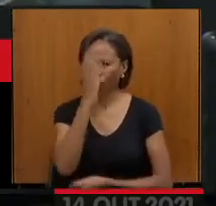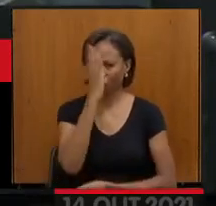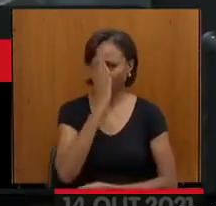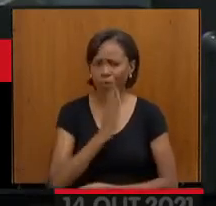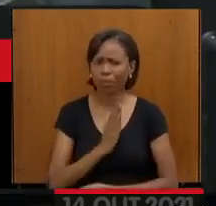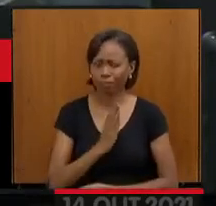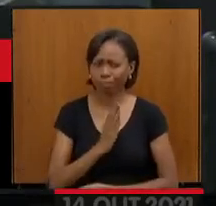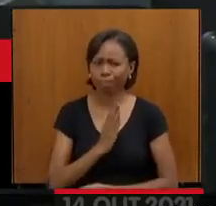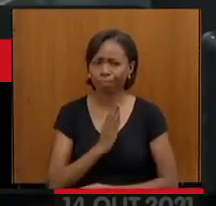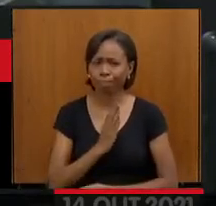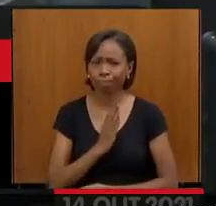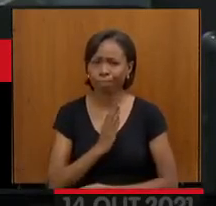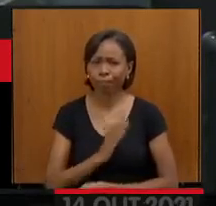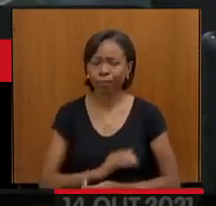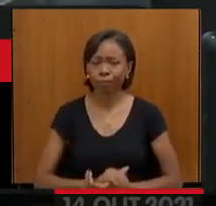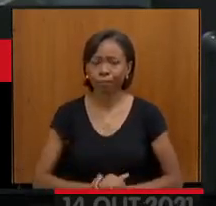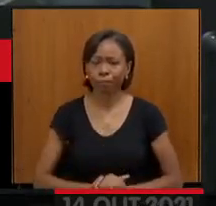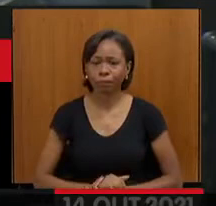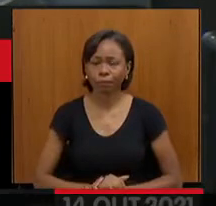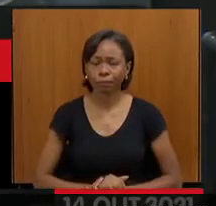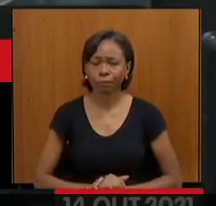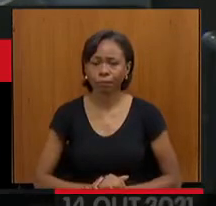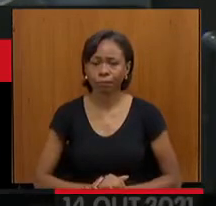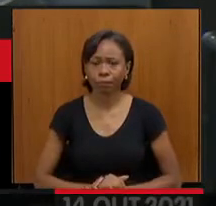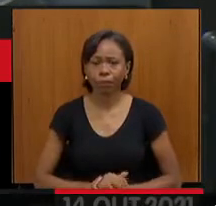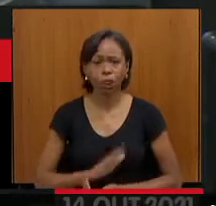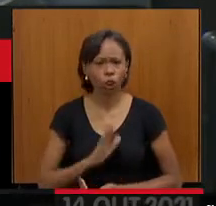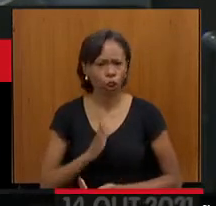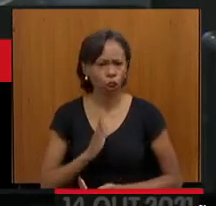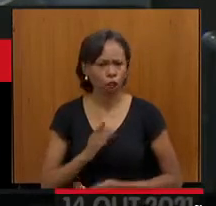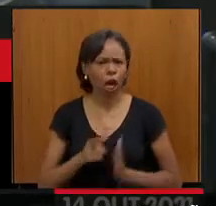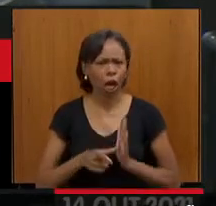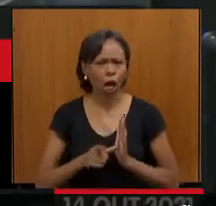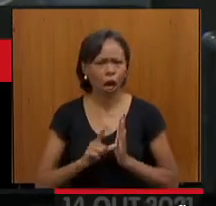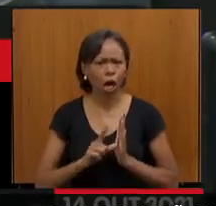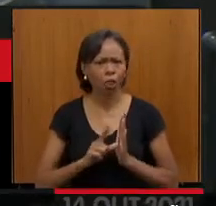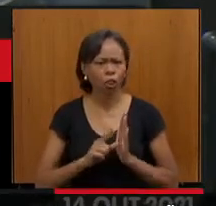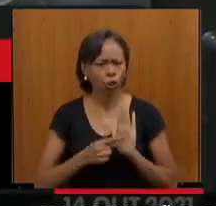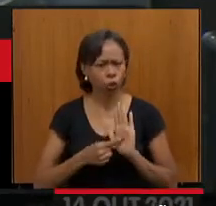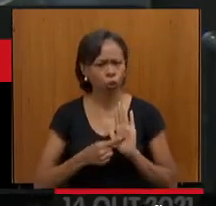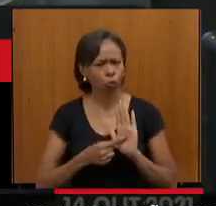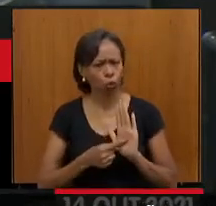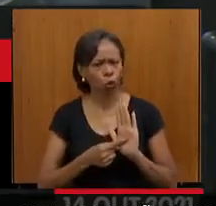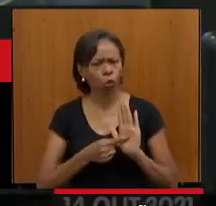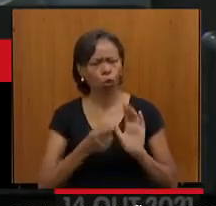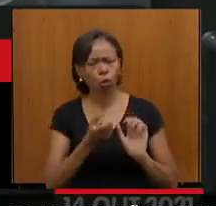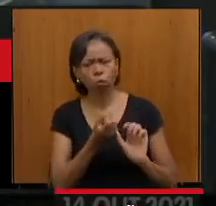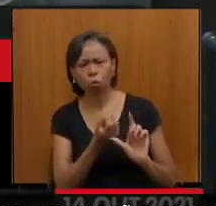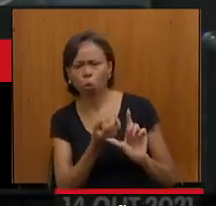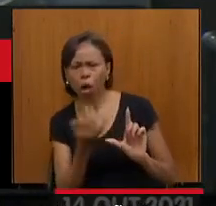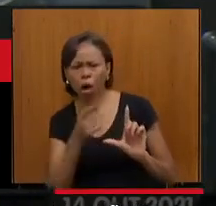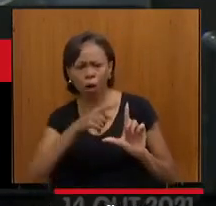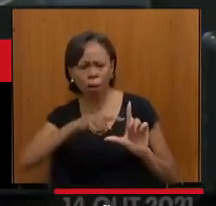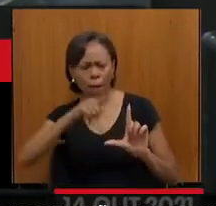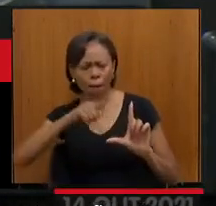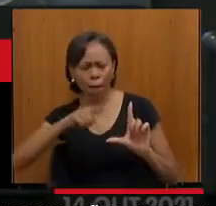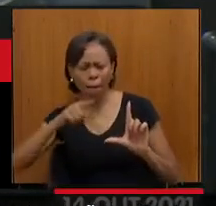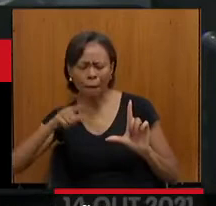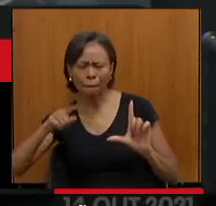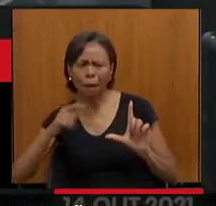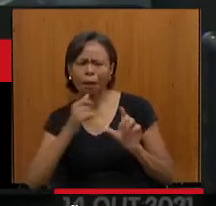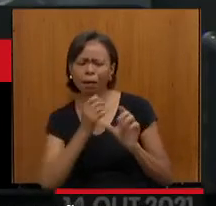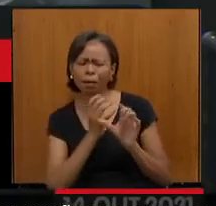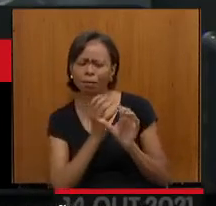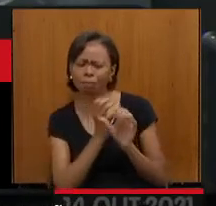E acho que, antes de tudo, e os números já foram citados, dizer que nós estamos lidando com, em